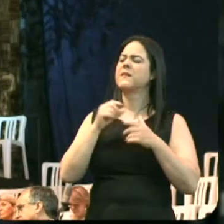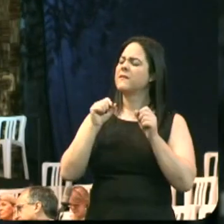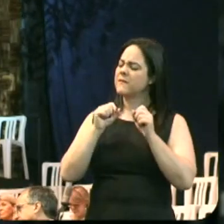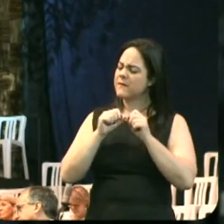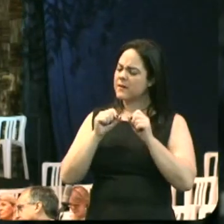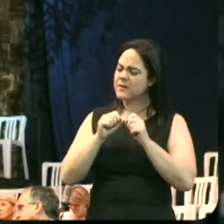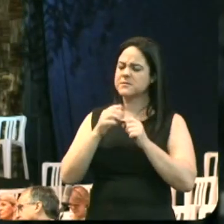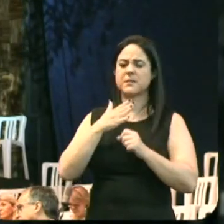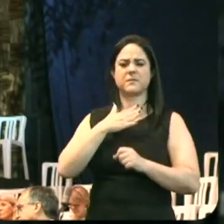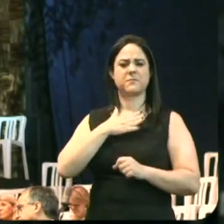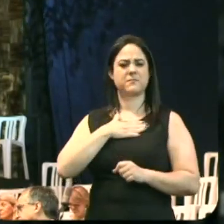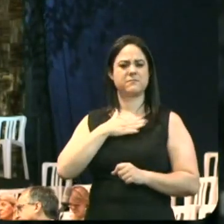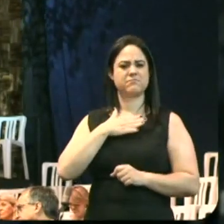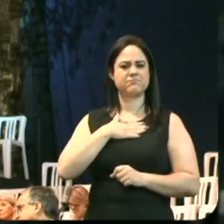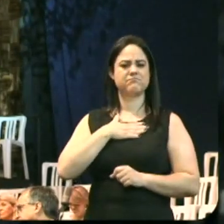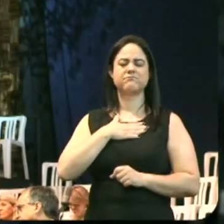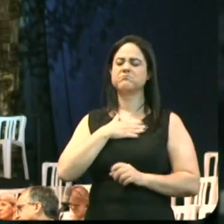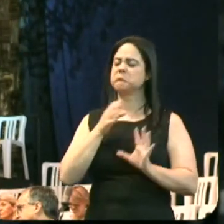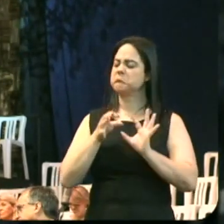Faça-se em mim